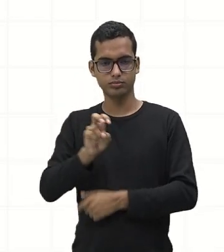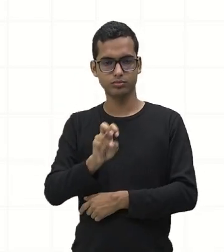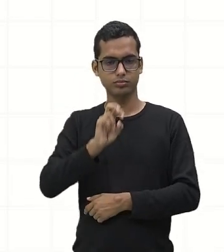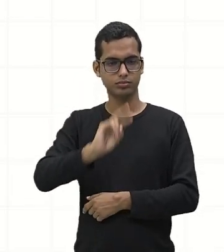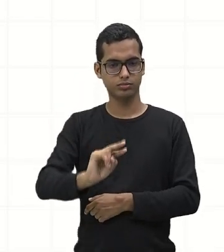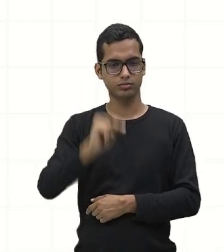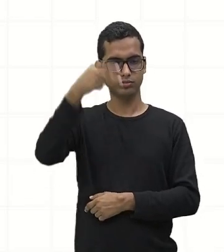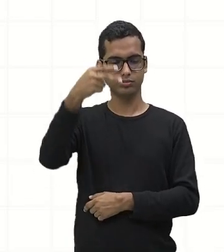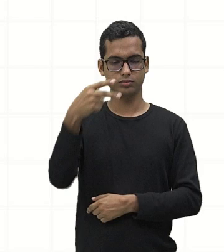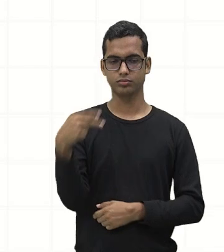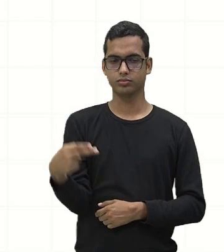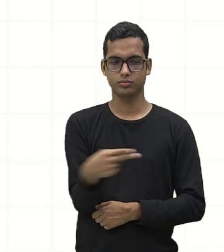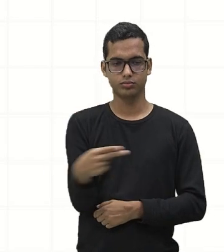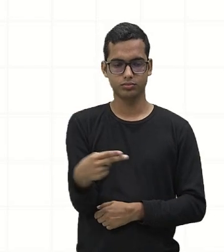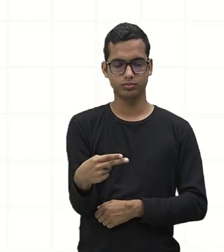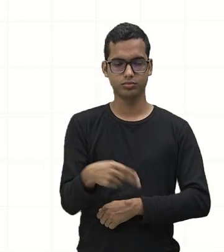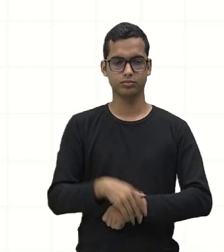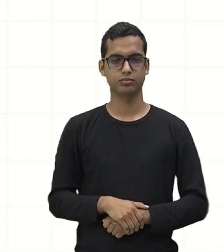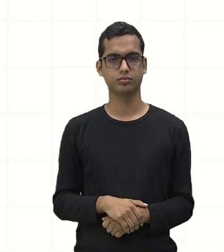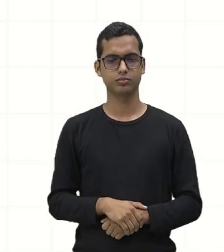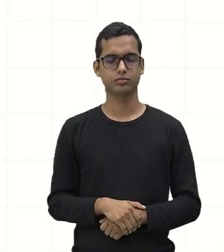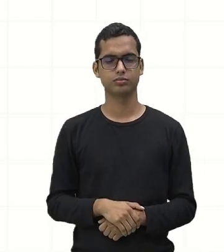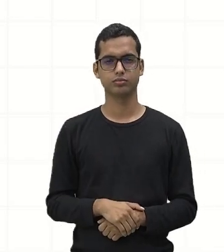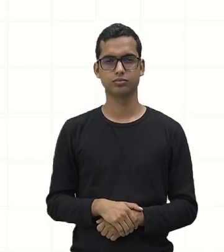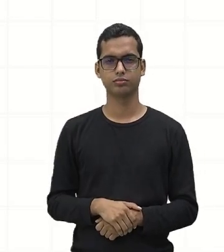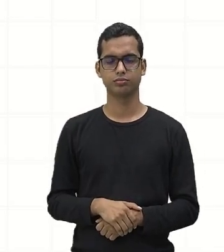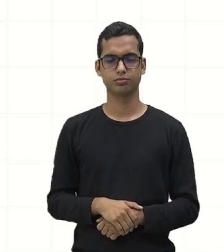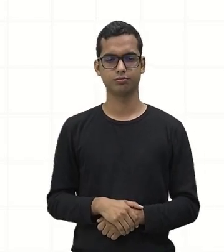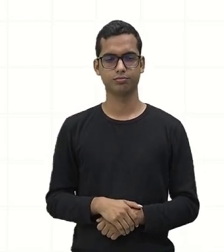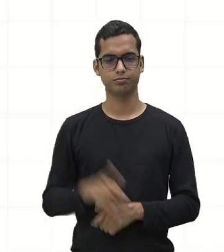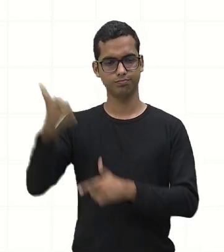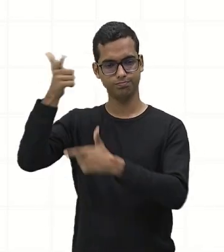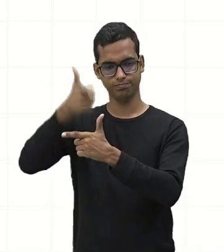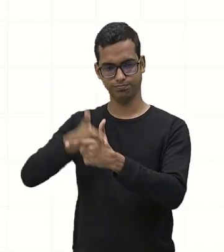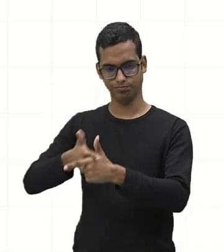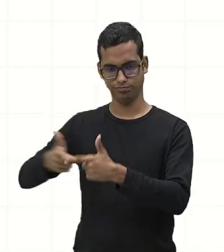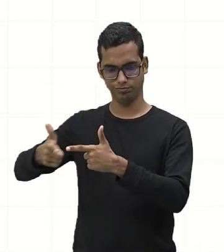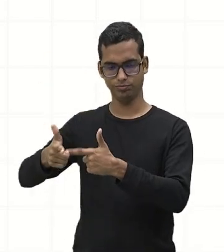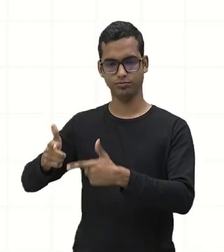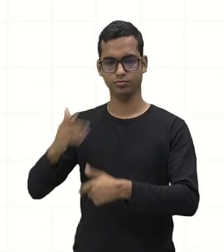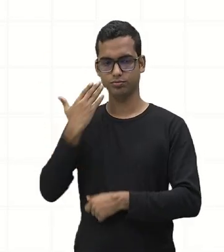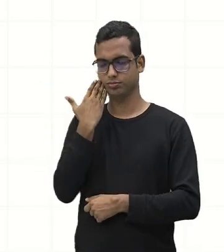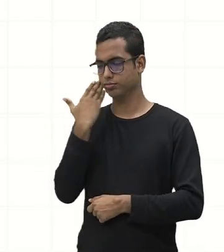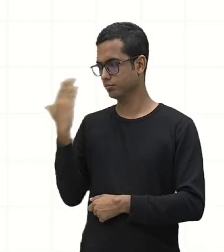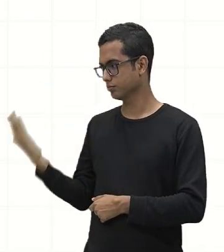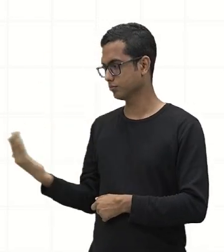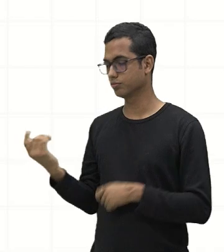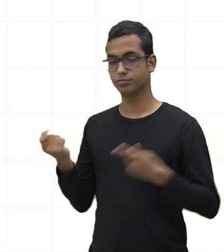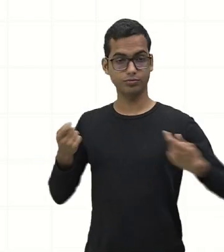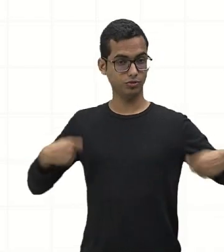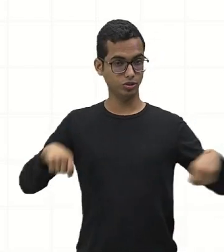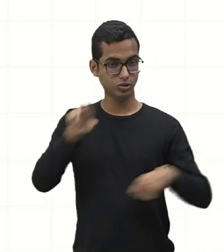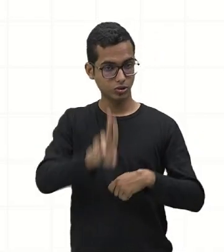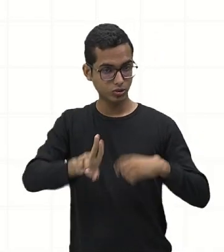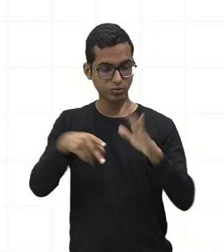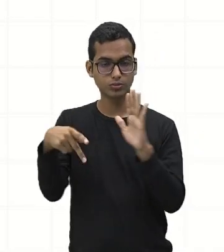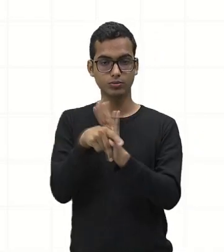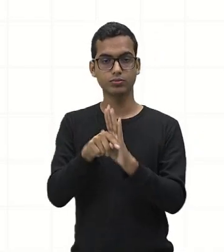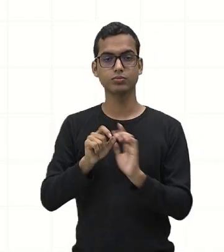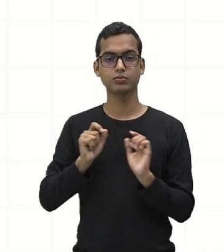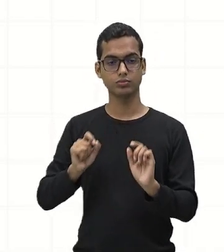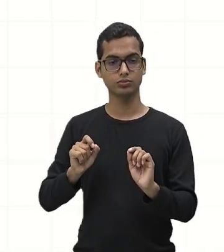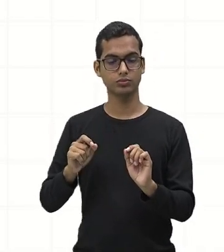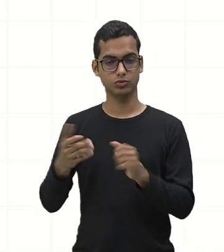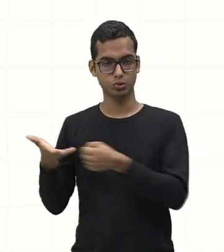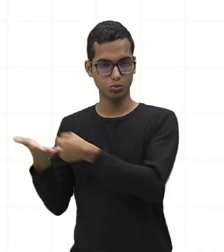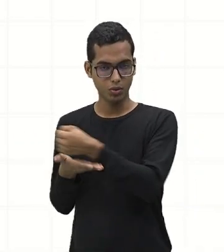quadrado. Né? Então, divisão, tá? Lembrando que aqui nós temos que trabalhar com potências de mesma